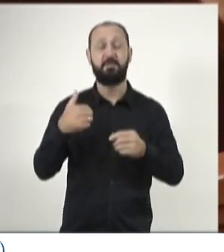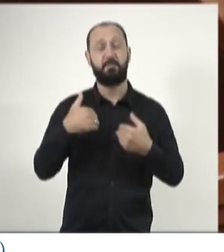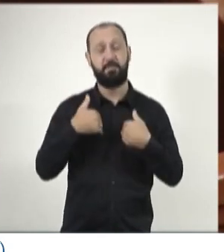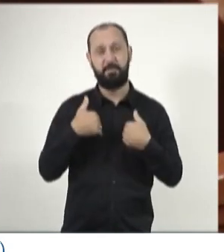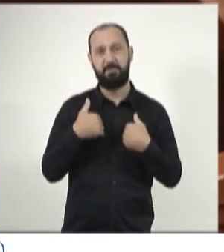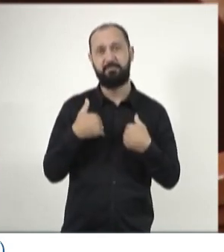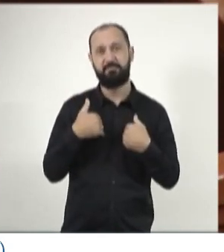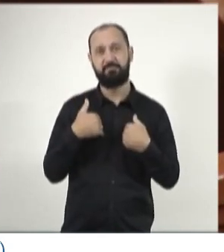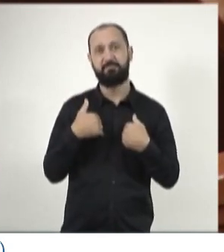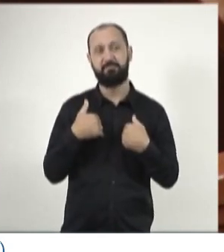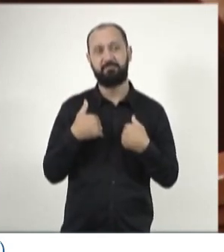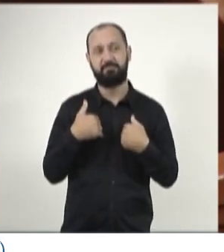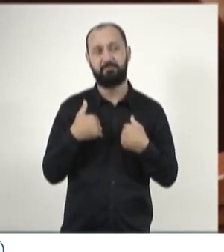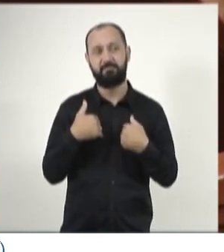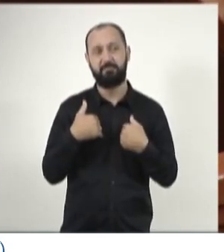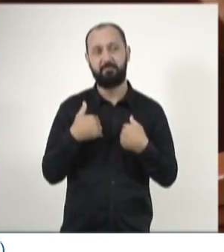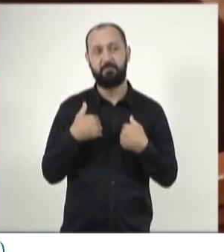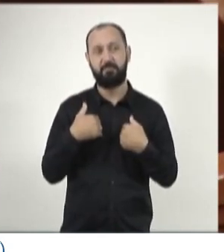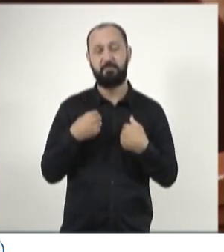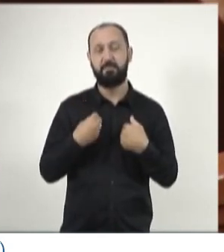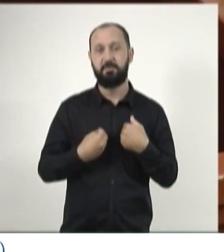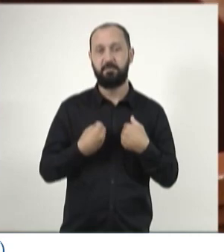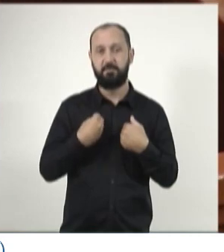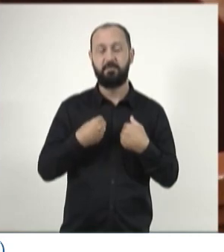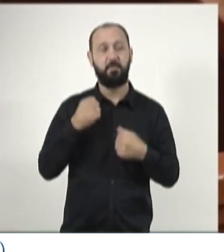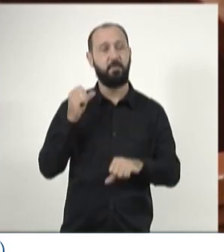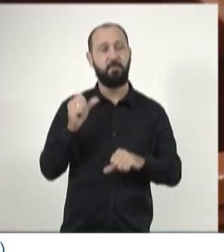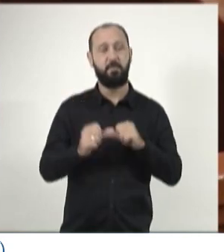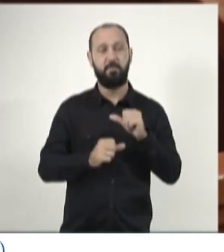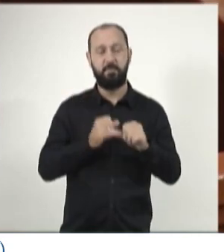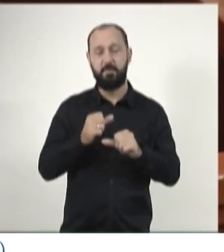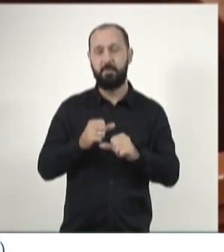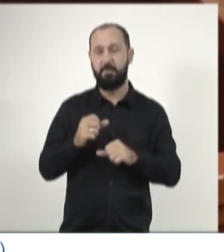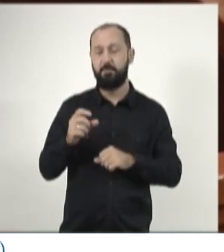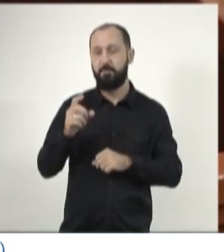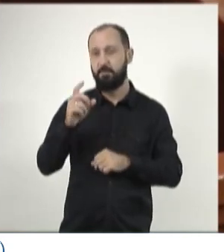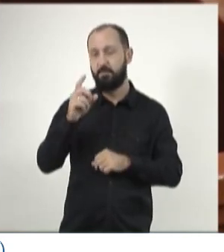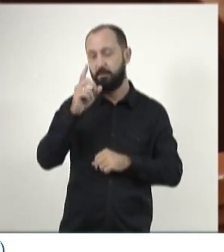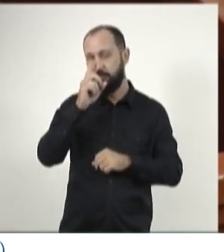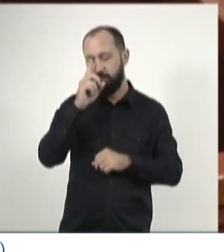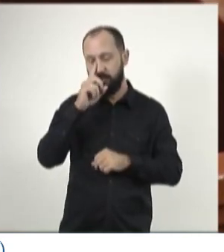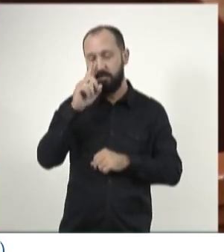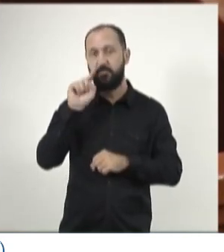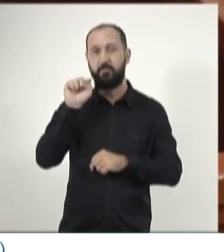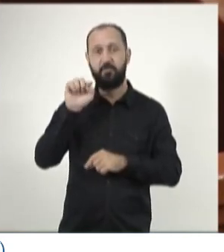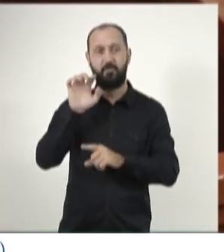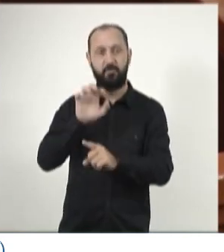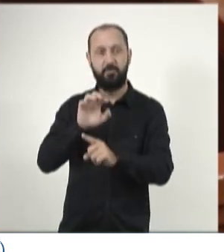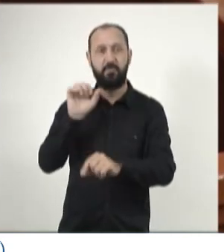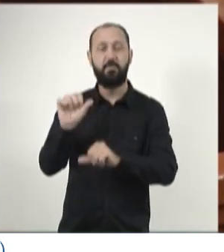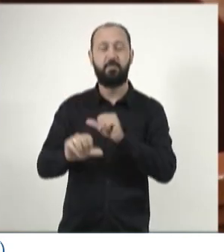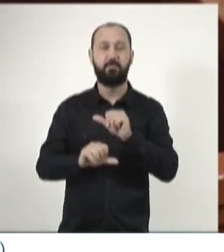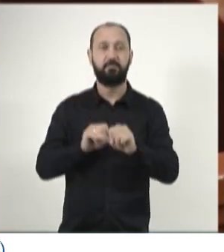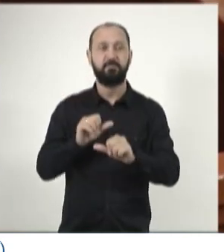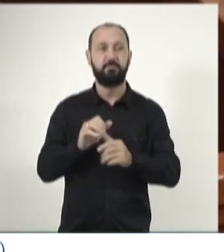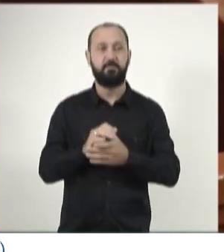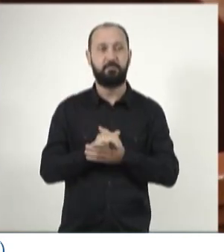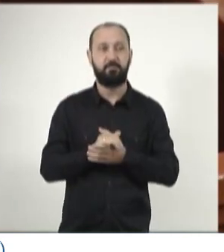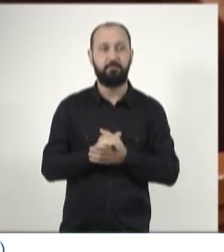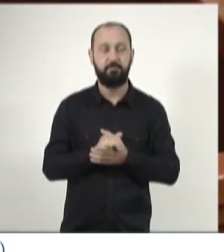minha. Minha vida foi afetada, da minha mãe foi afetada, familiares.